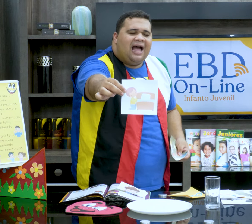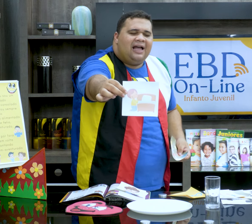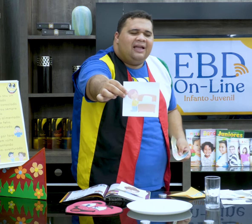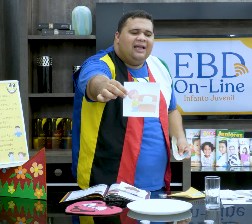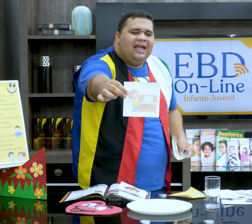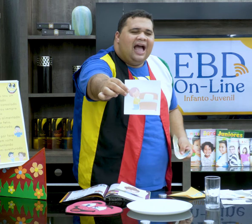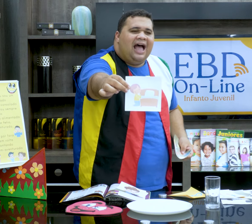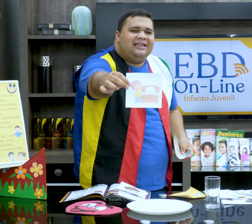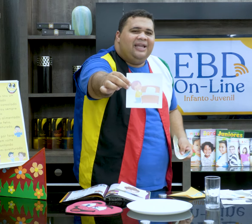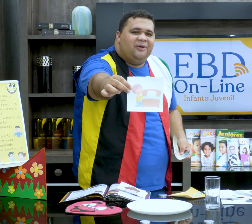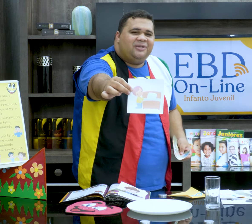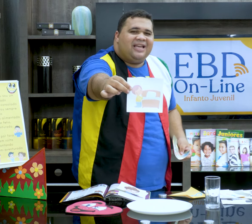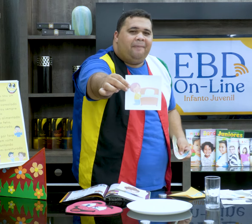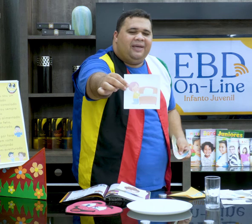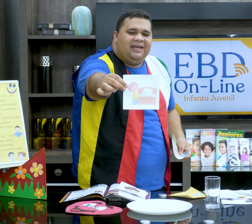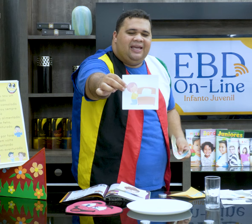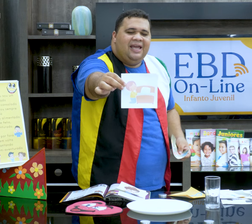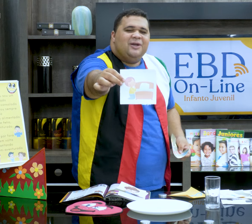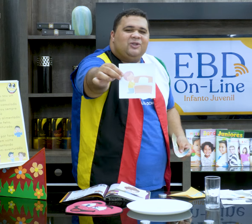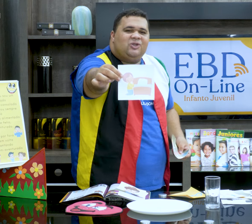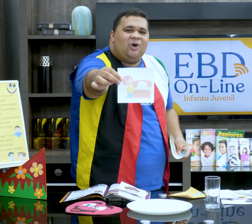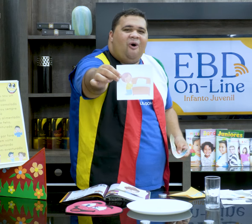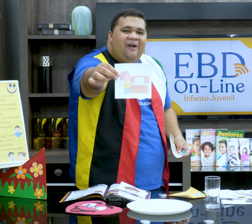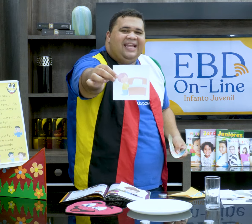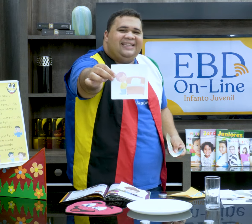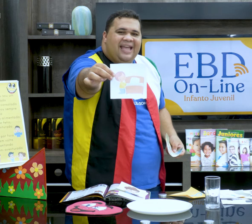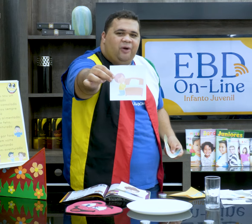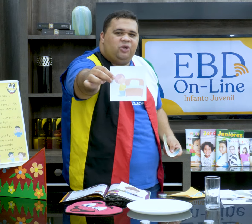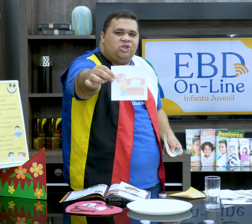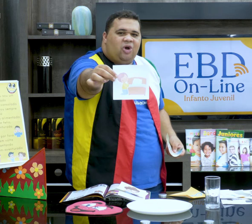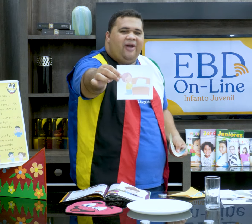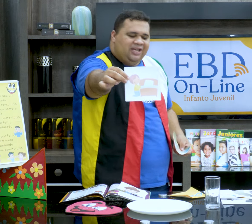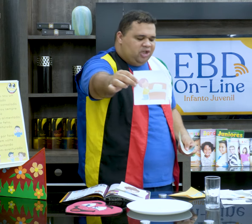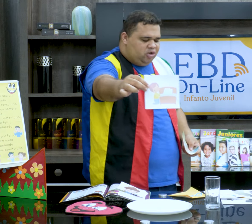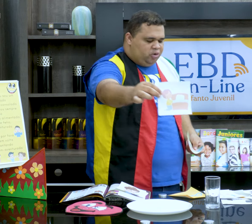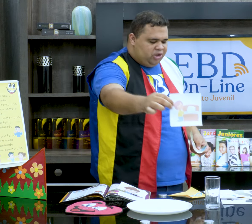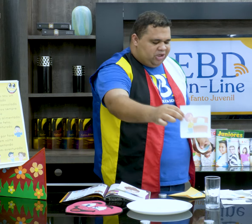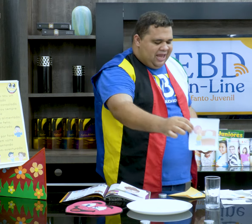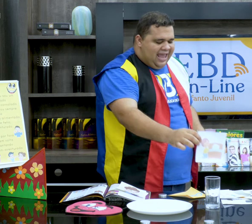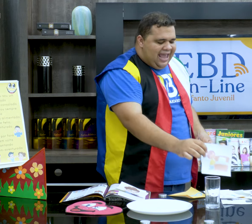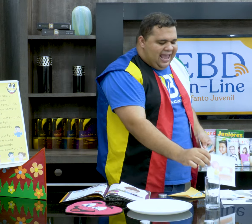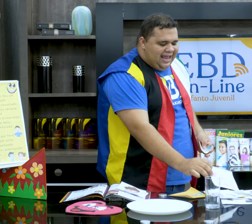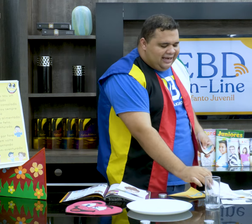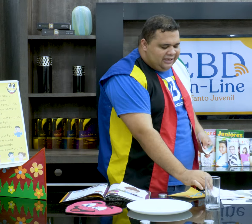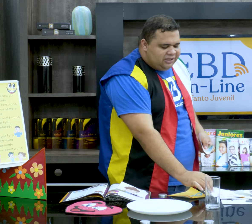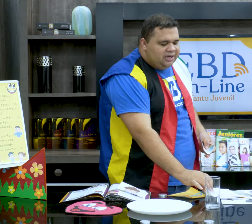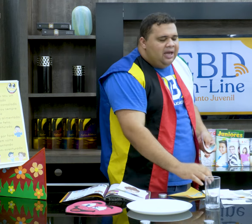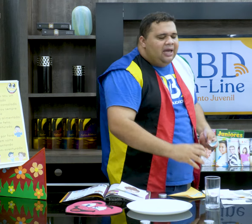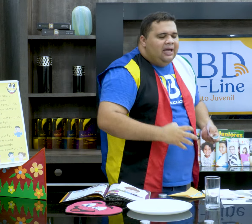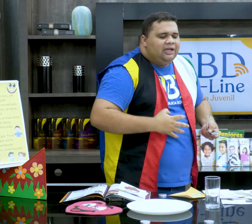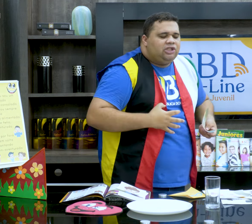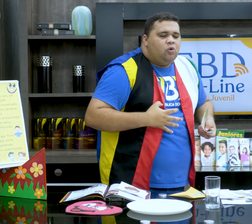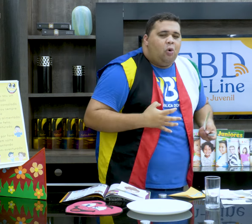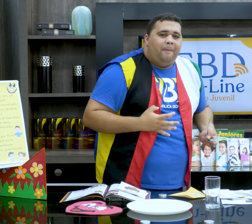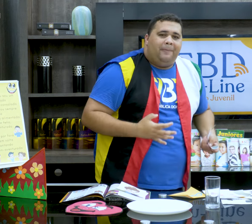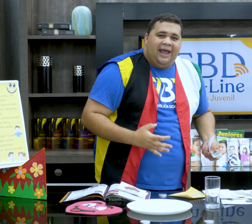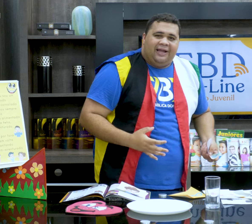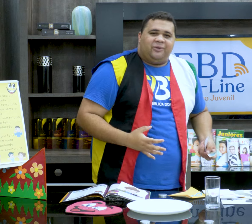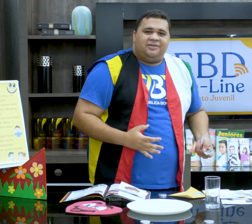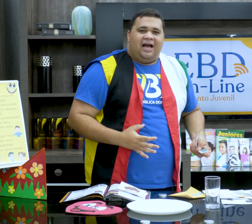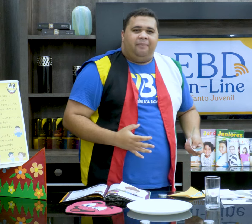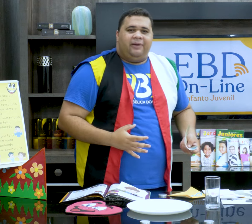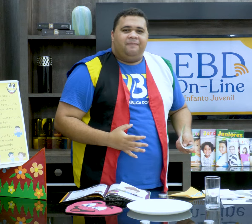buscar a Deus sabe que só em Deus só em Jesus eles estão